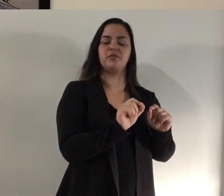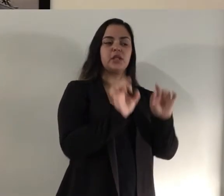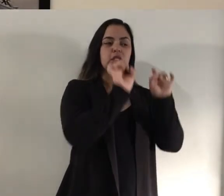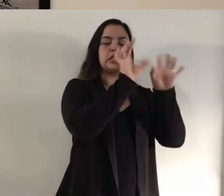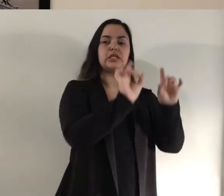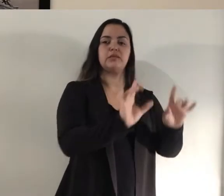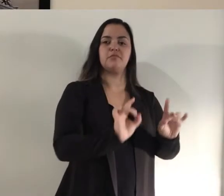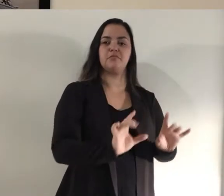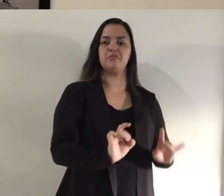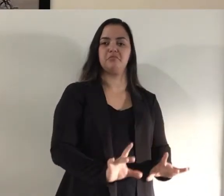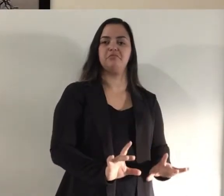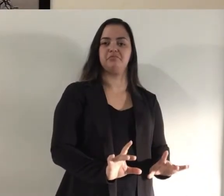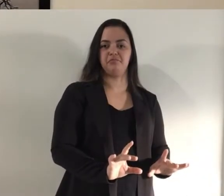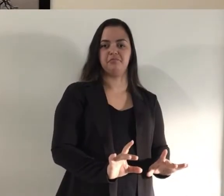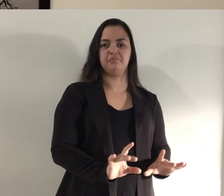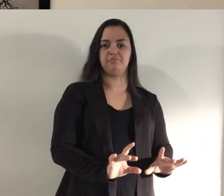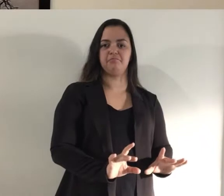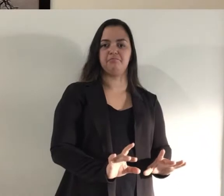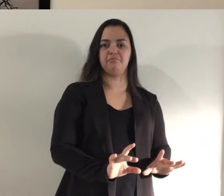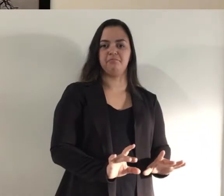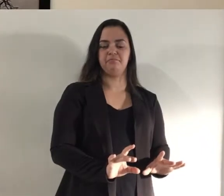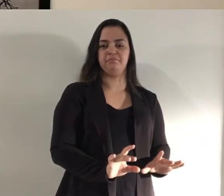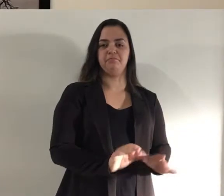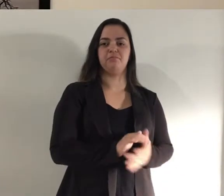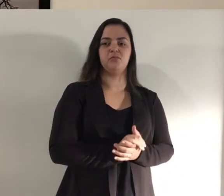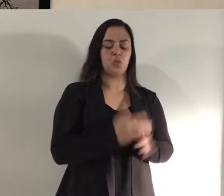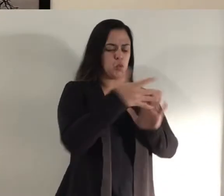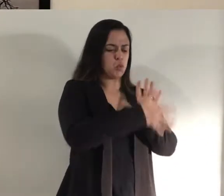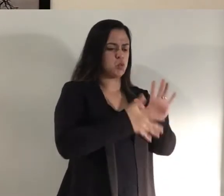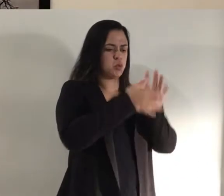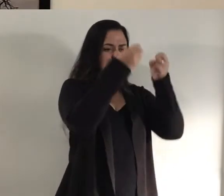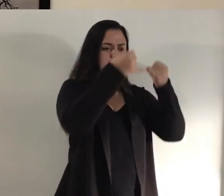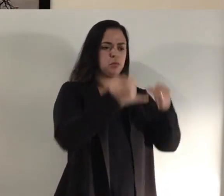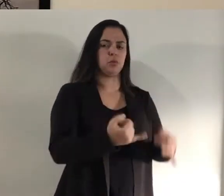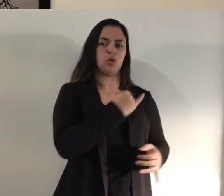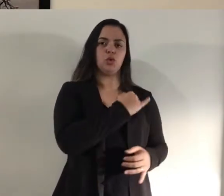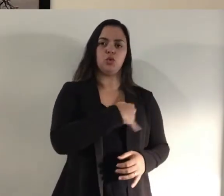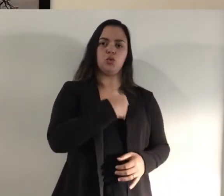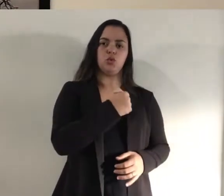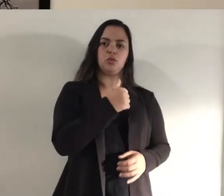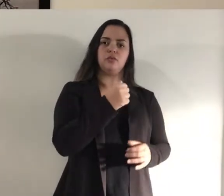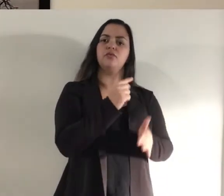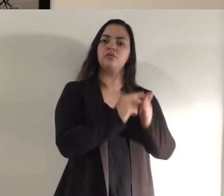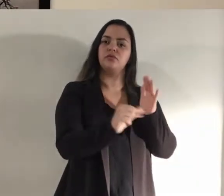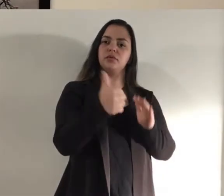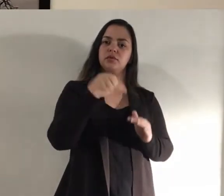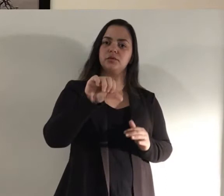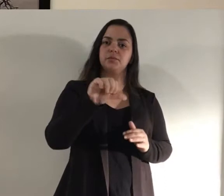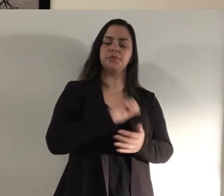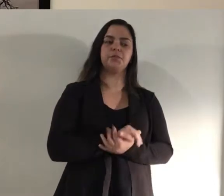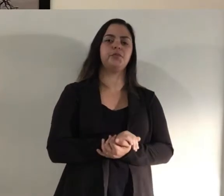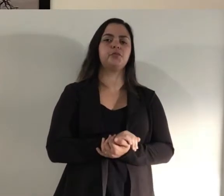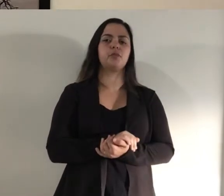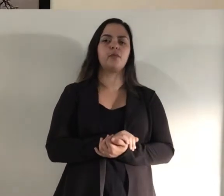Ele chega no meio deles, o texto aqui diz, João 19, final do versículo 19, ele diz: que a